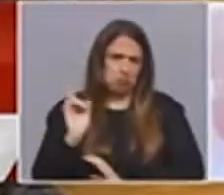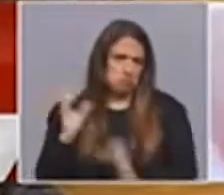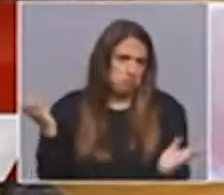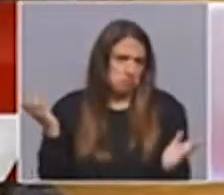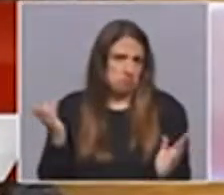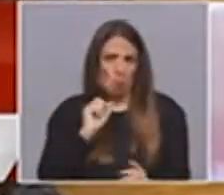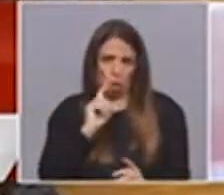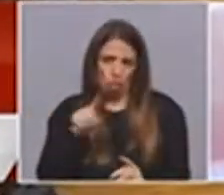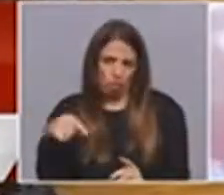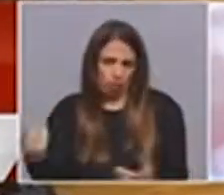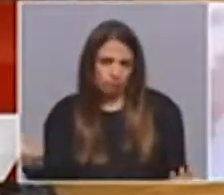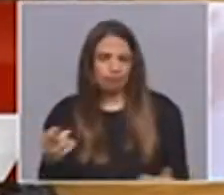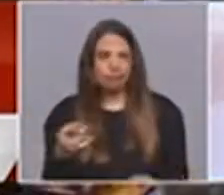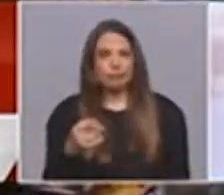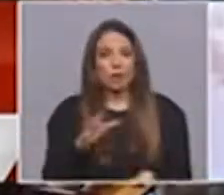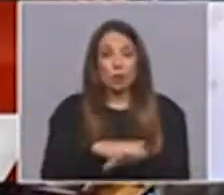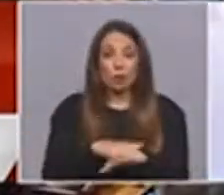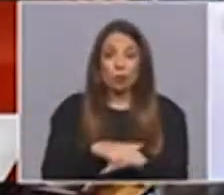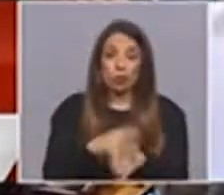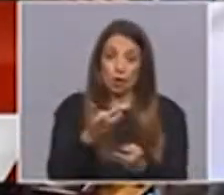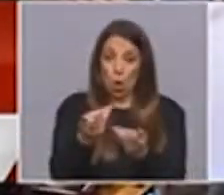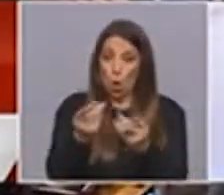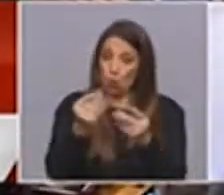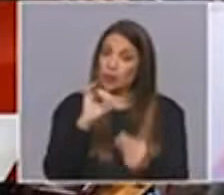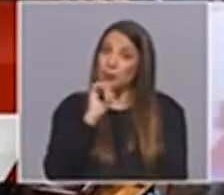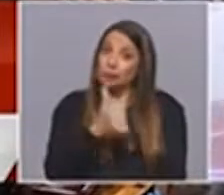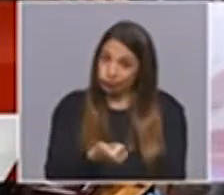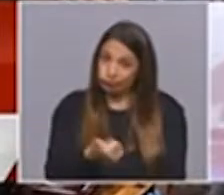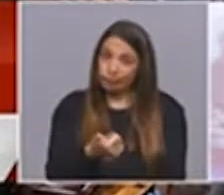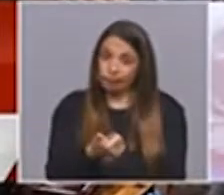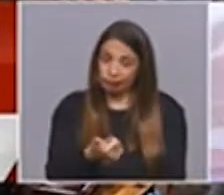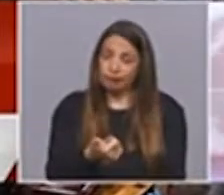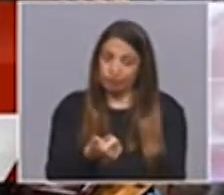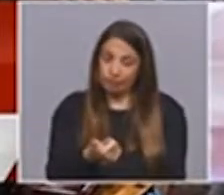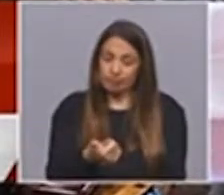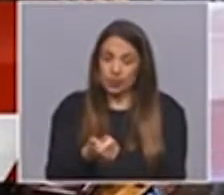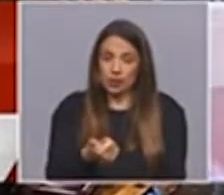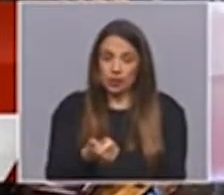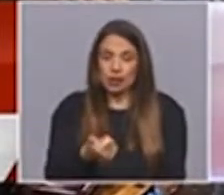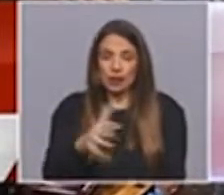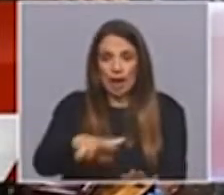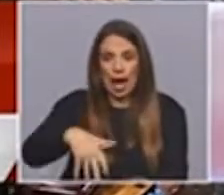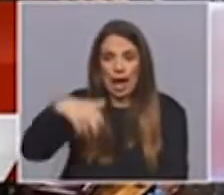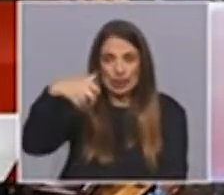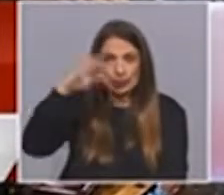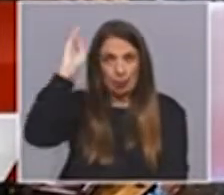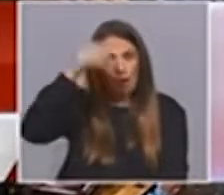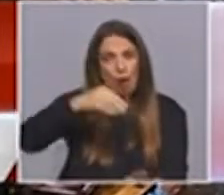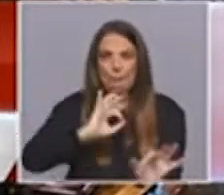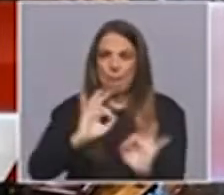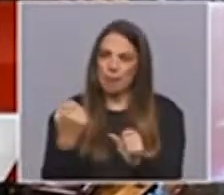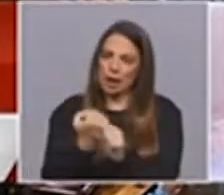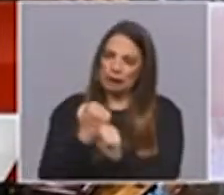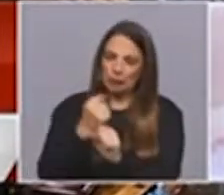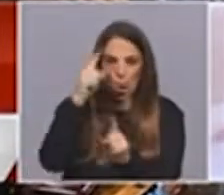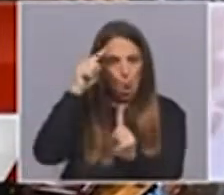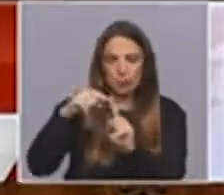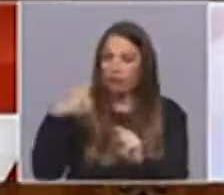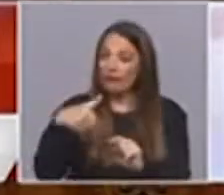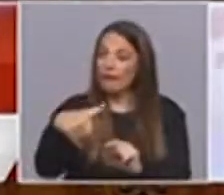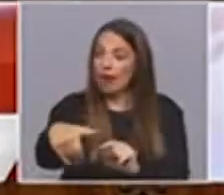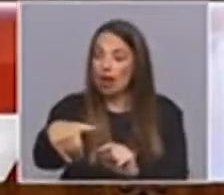Na ressaca do chumbo do orçamento, a Assembleia da República prepara os trabalhos para os próximos dias, com a dissolução à